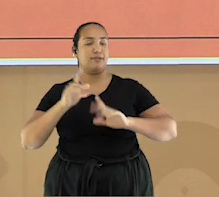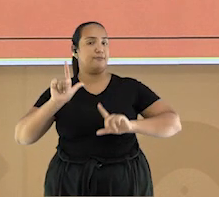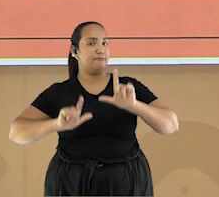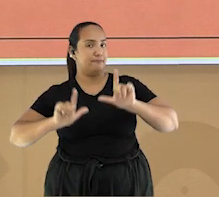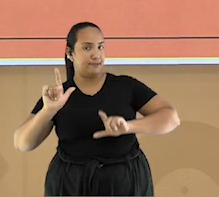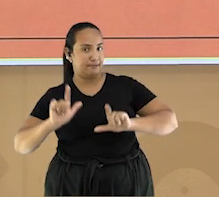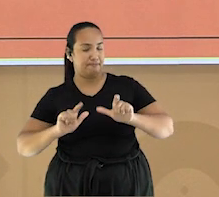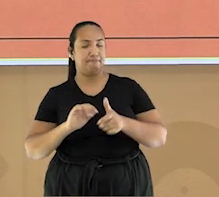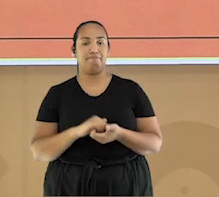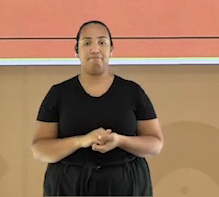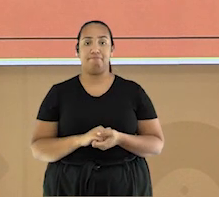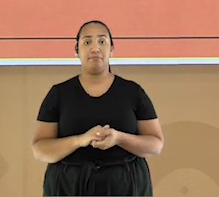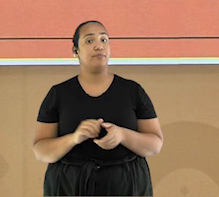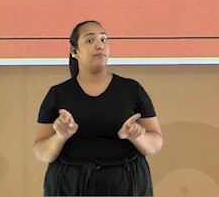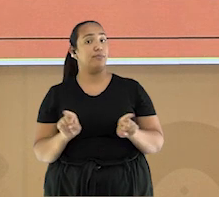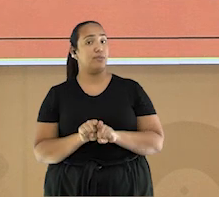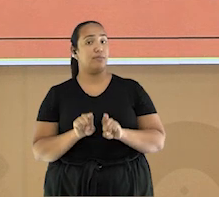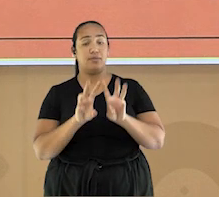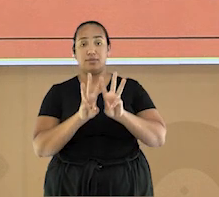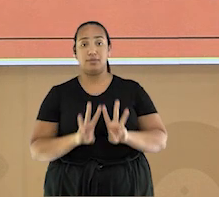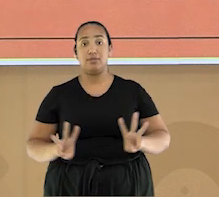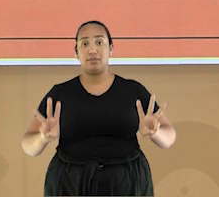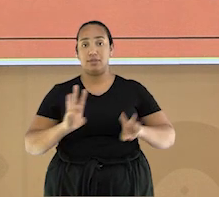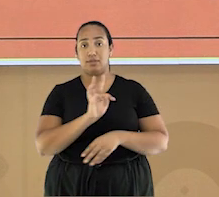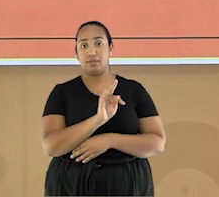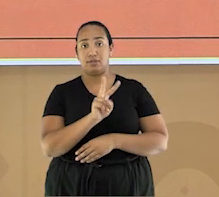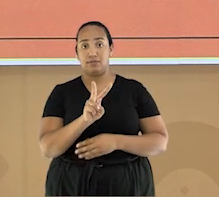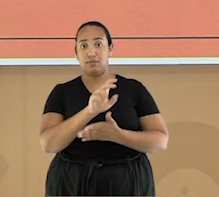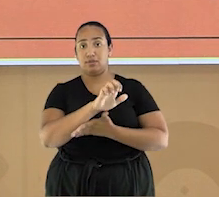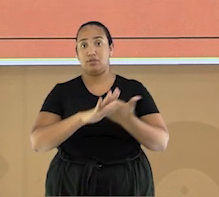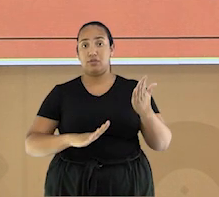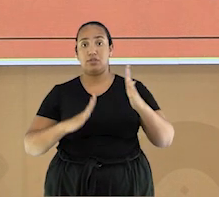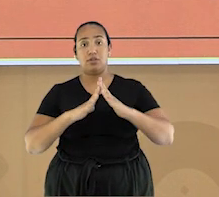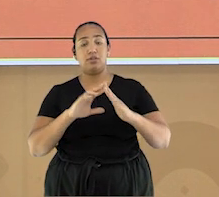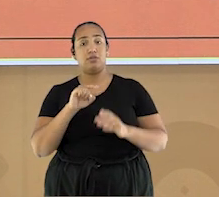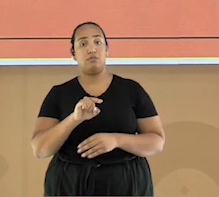@deverimcasa na TV, e acesse o nosso site,